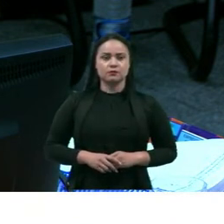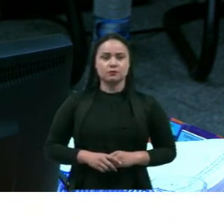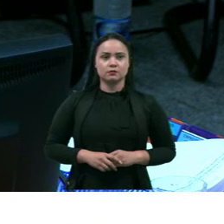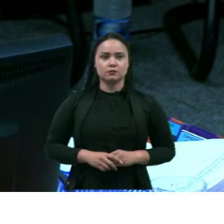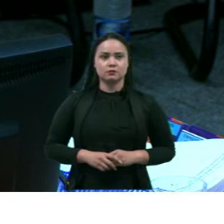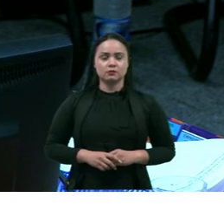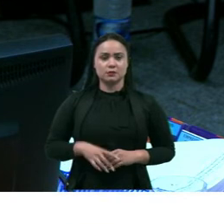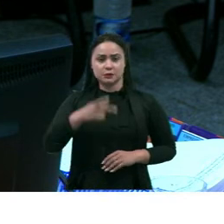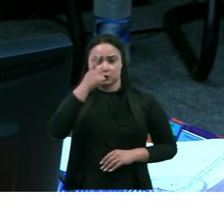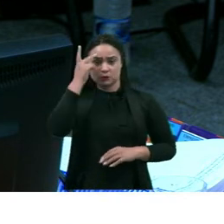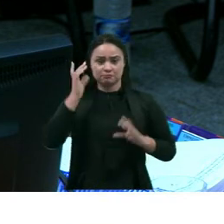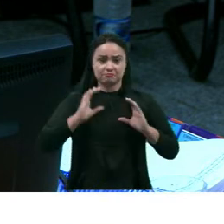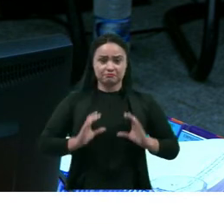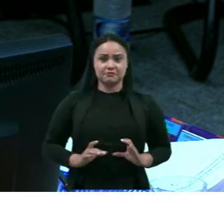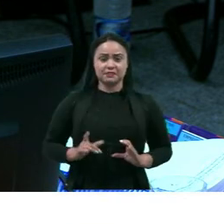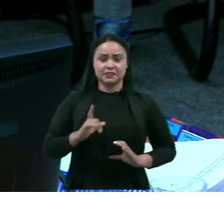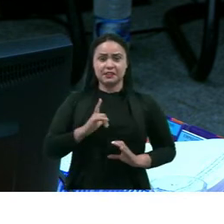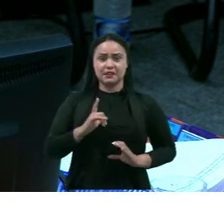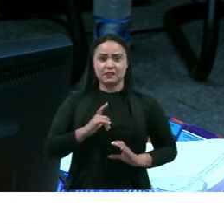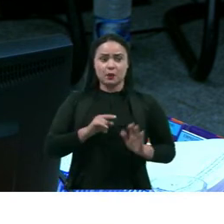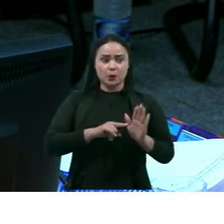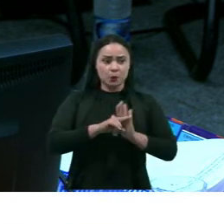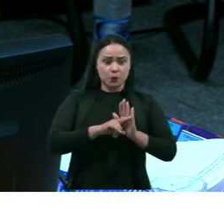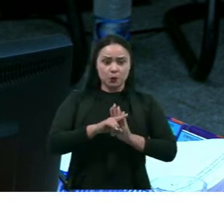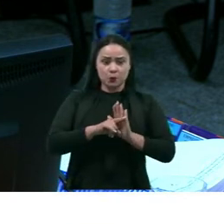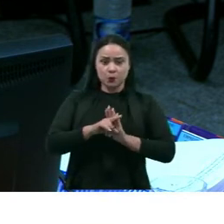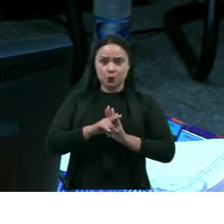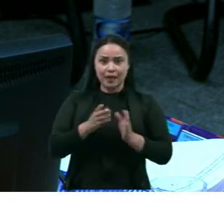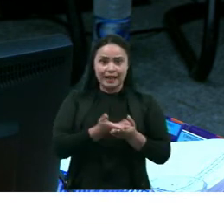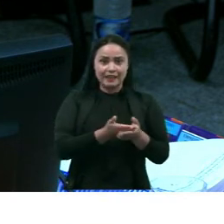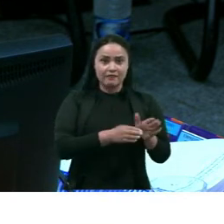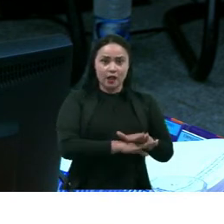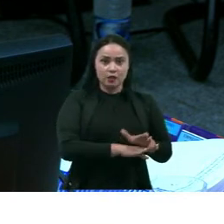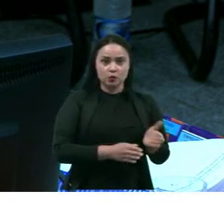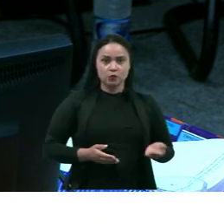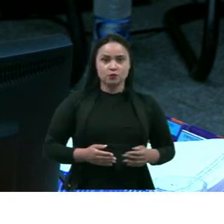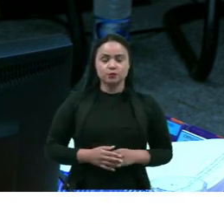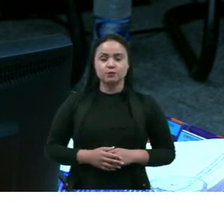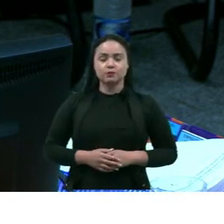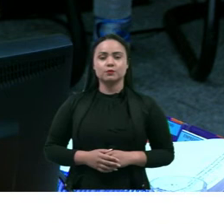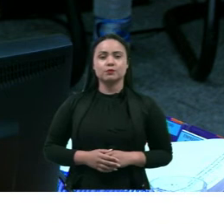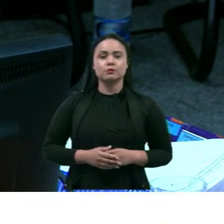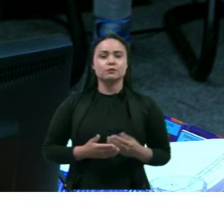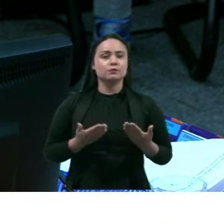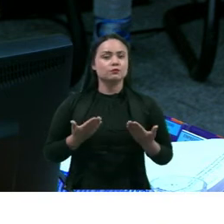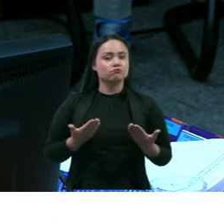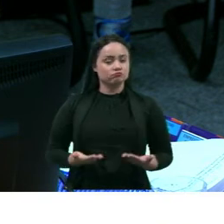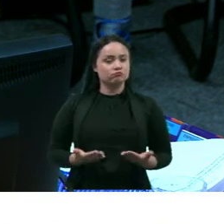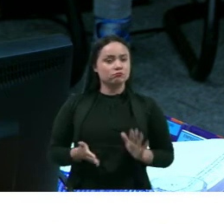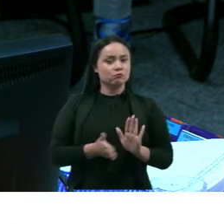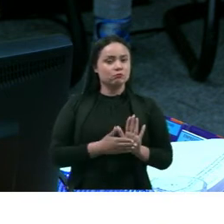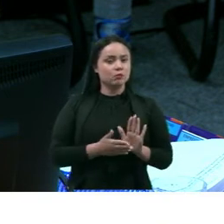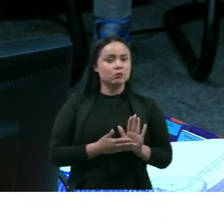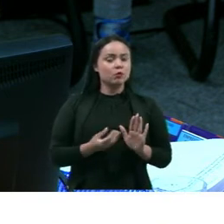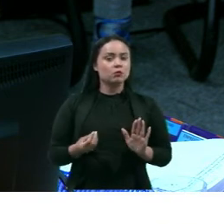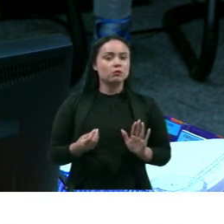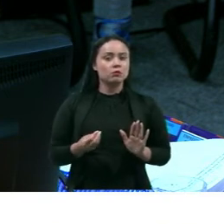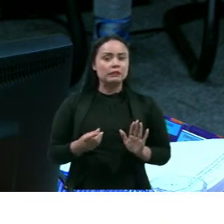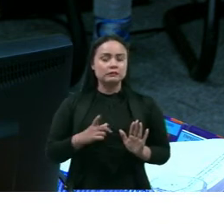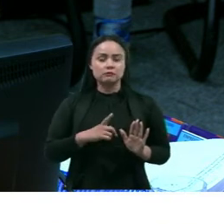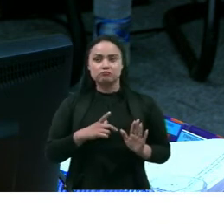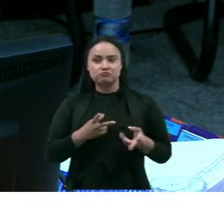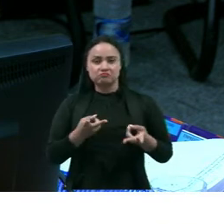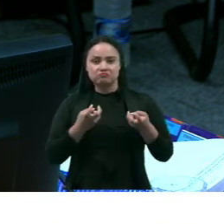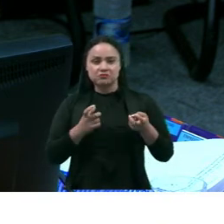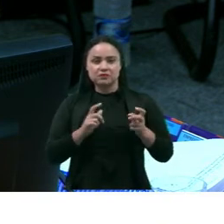desse cidadão que teve o inquérito arquivado. Então, aqui eu proponho que, havendo indícios